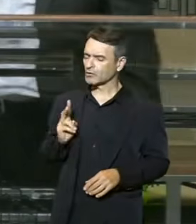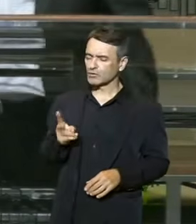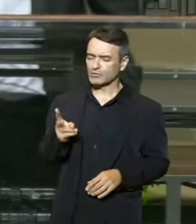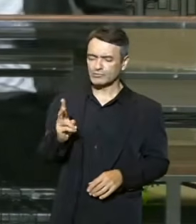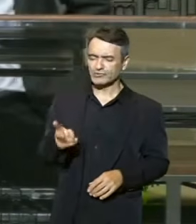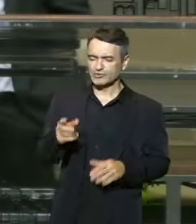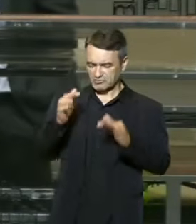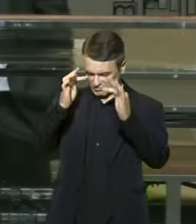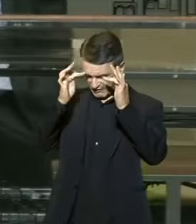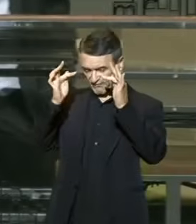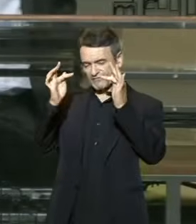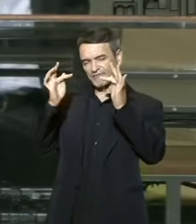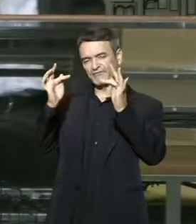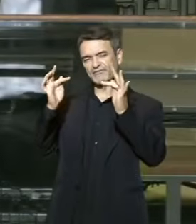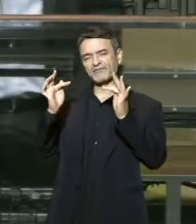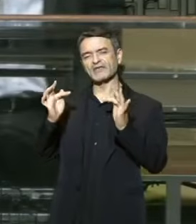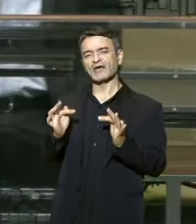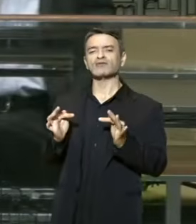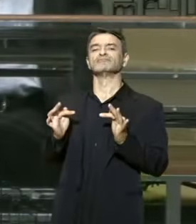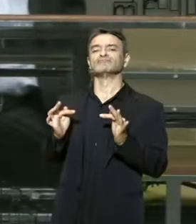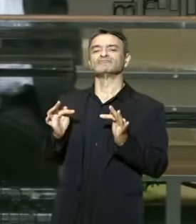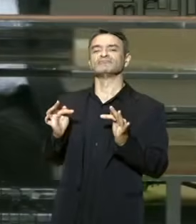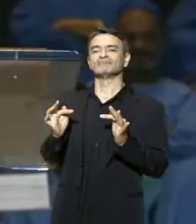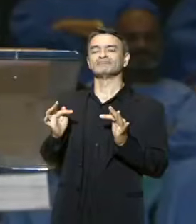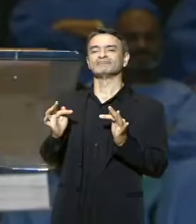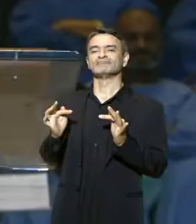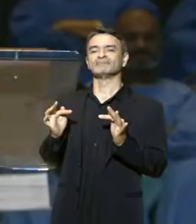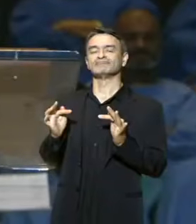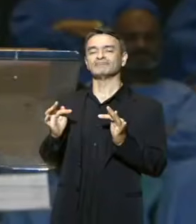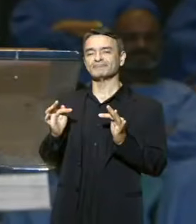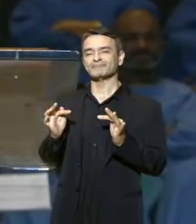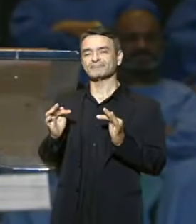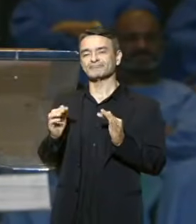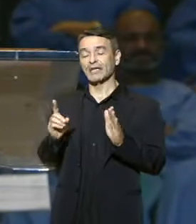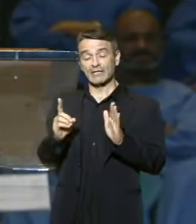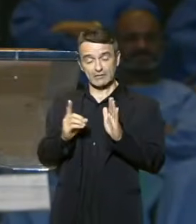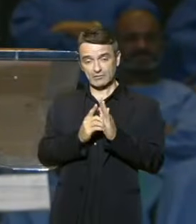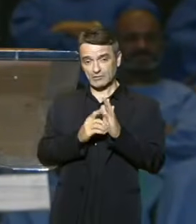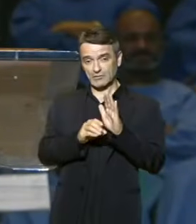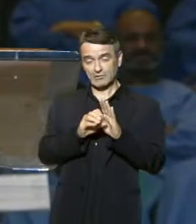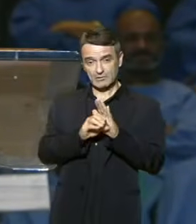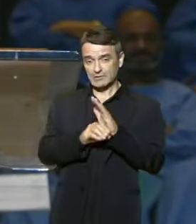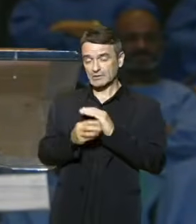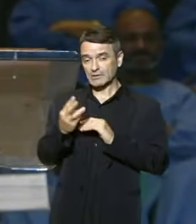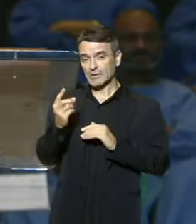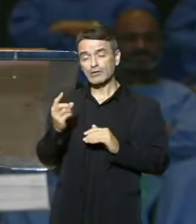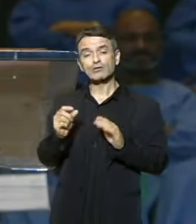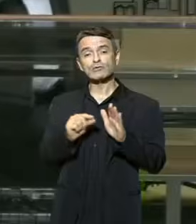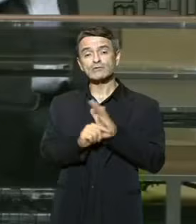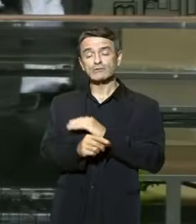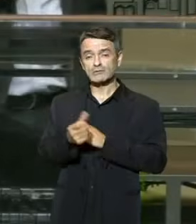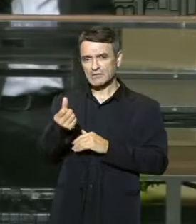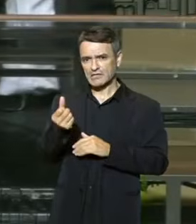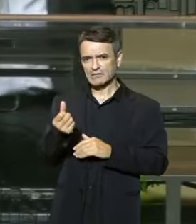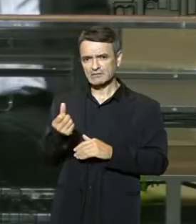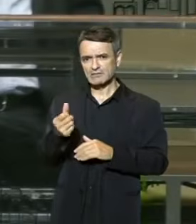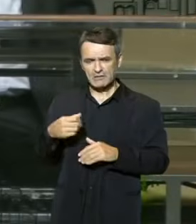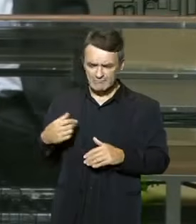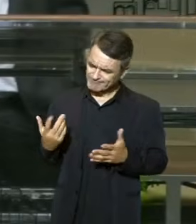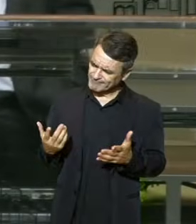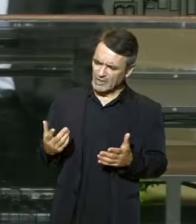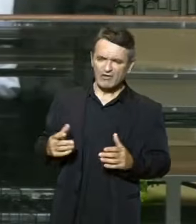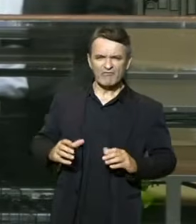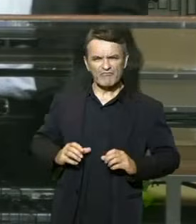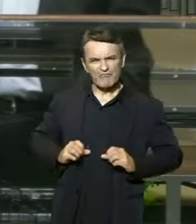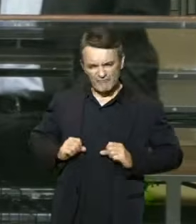falso para consigo mesmo. Deuteronômio 31, versículo 6, vai dizer assim: sejam fortes e corajosos,